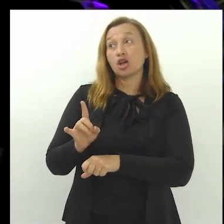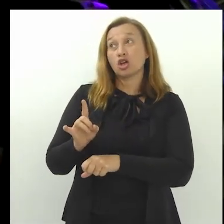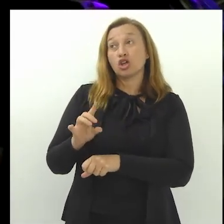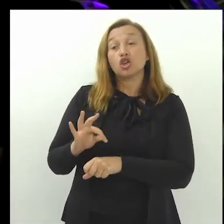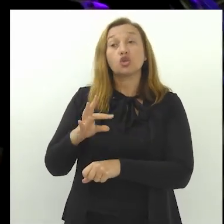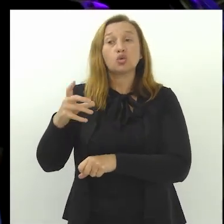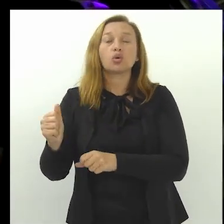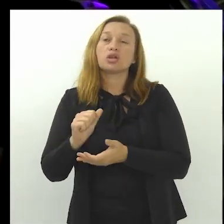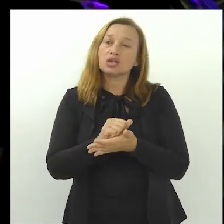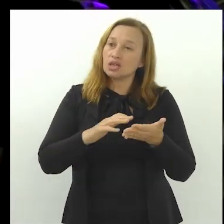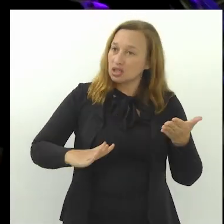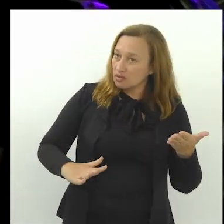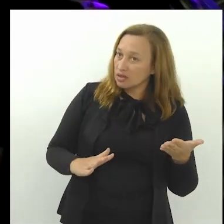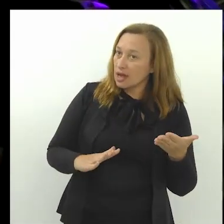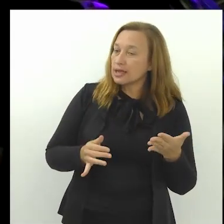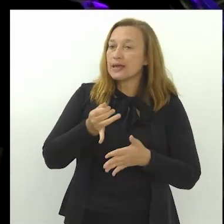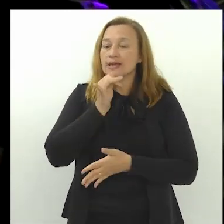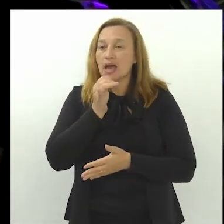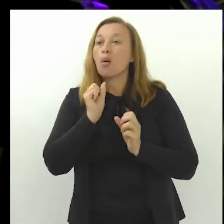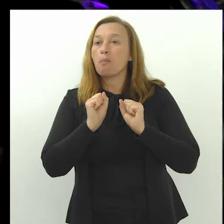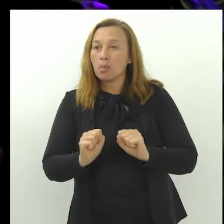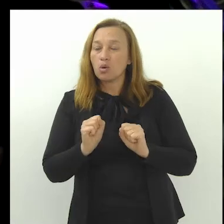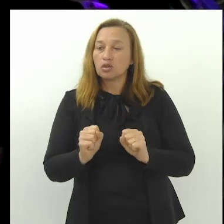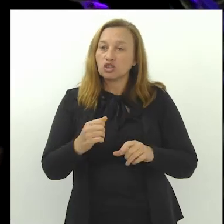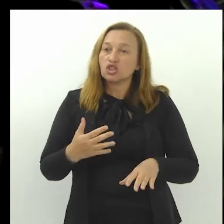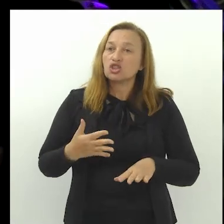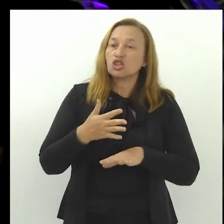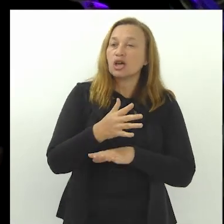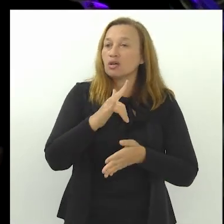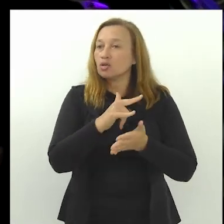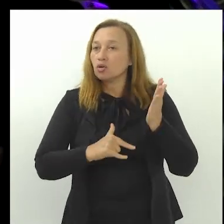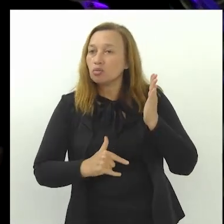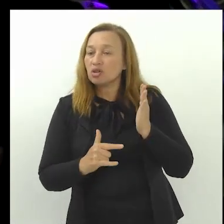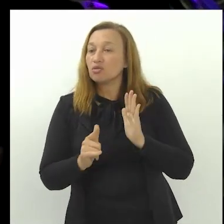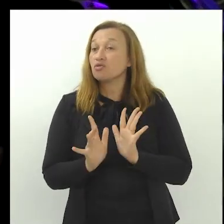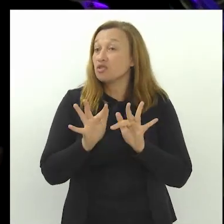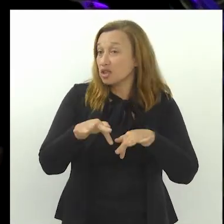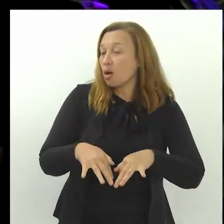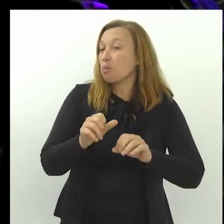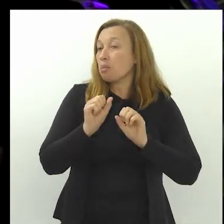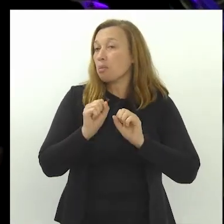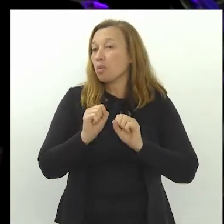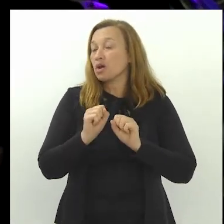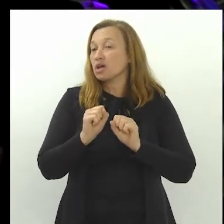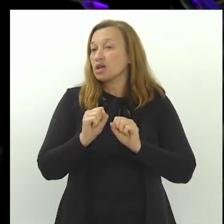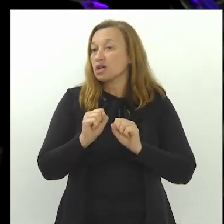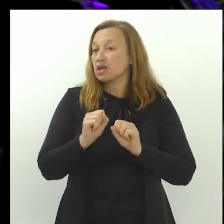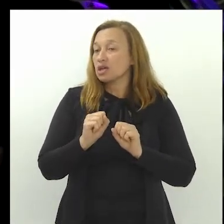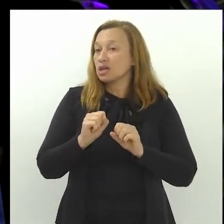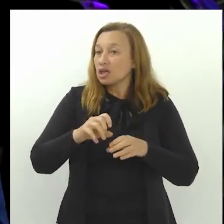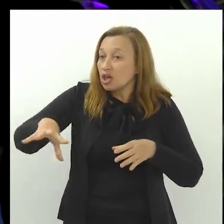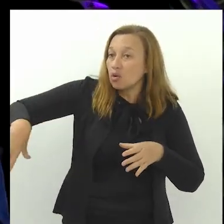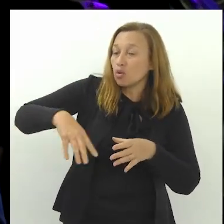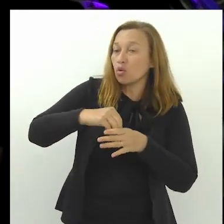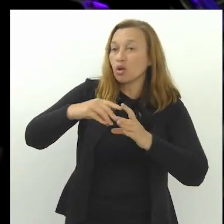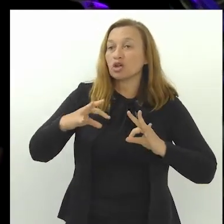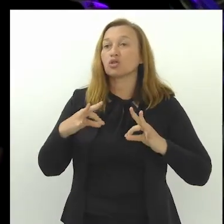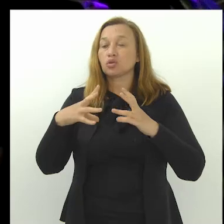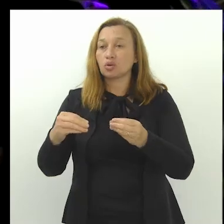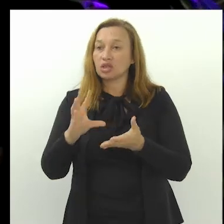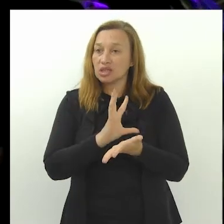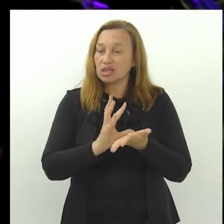ali de que todas as atividades autogestionadas, por exemplo, possam chegar a alguma espécie de documento final, para que isso contemple ali